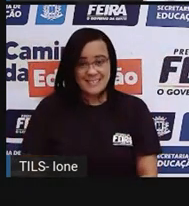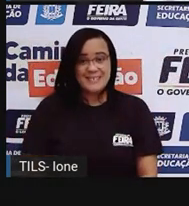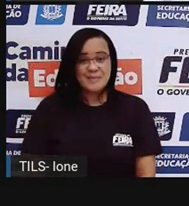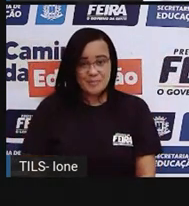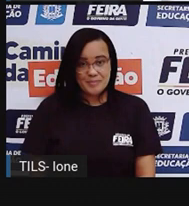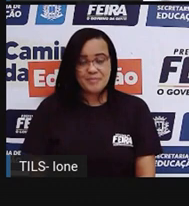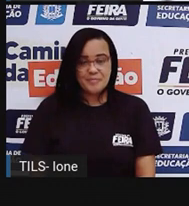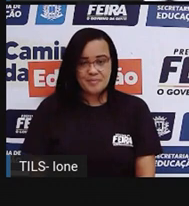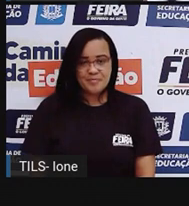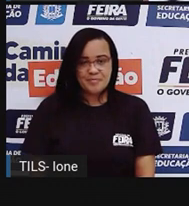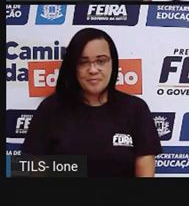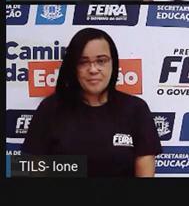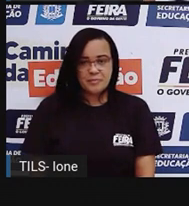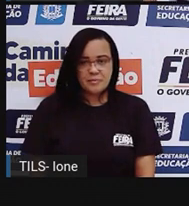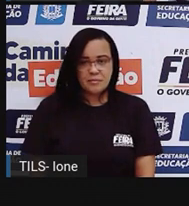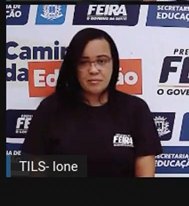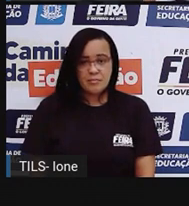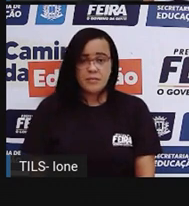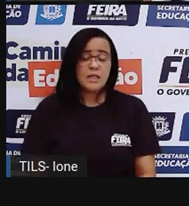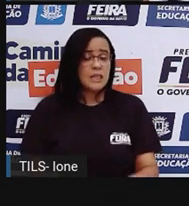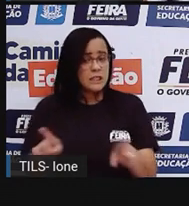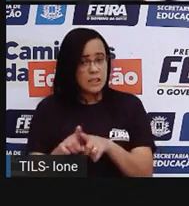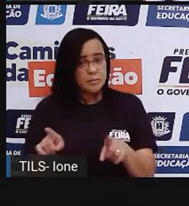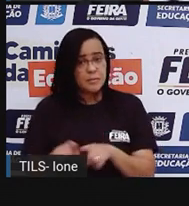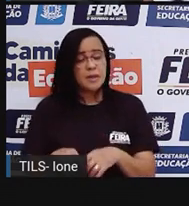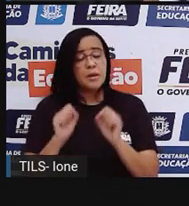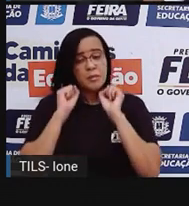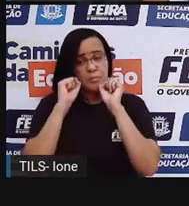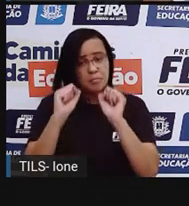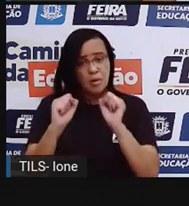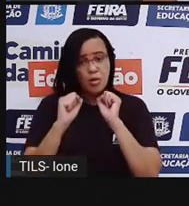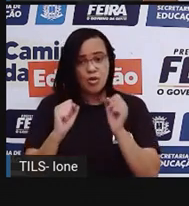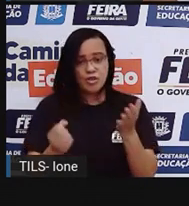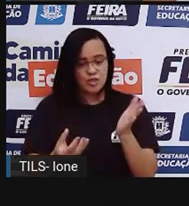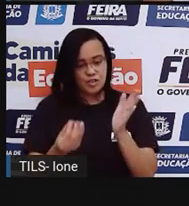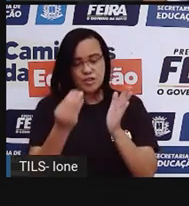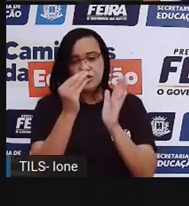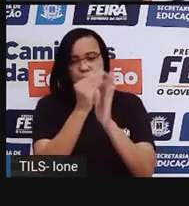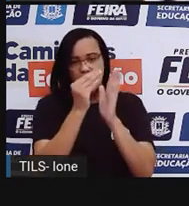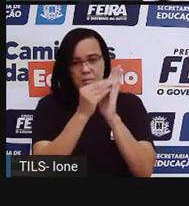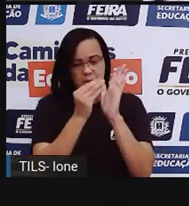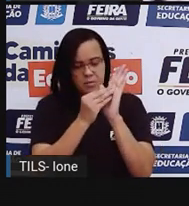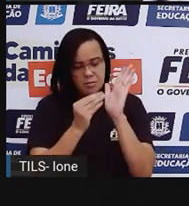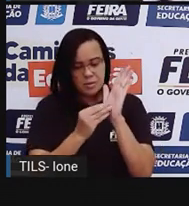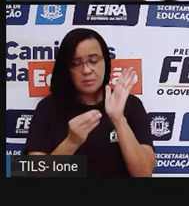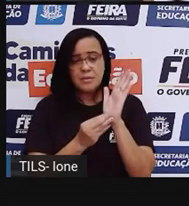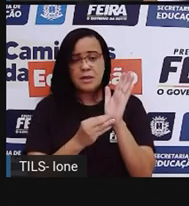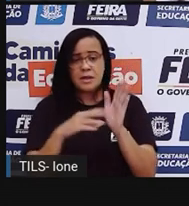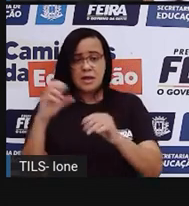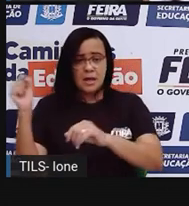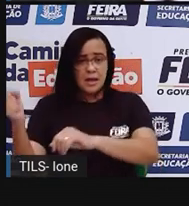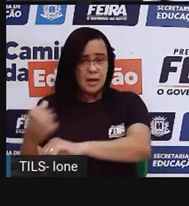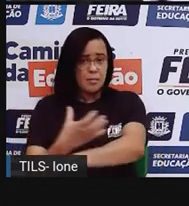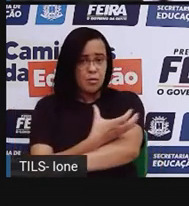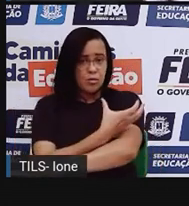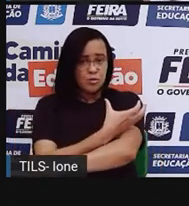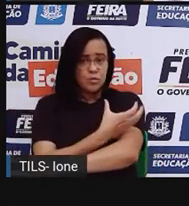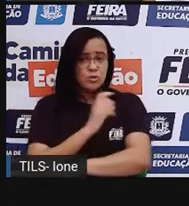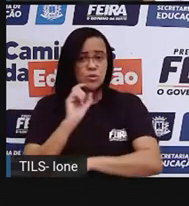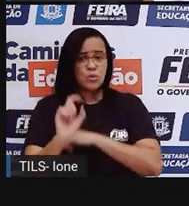calma, você pode, no seu emocionário, também colocar emoções, que não são,